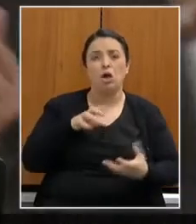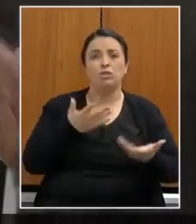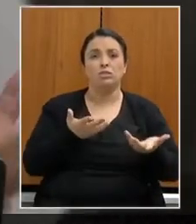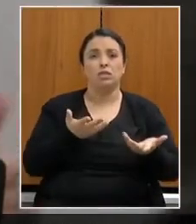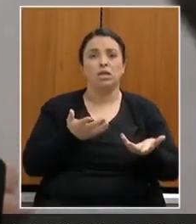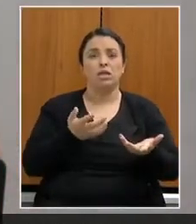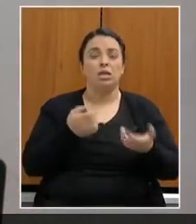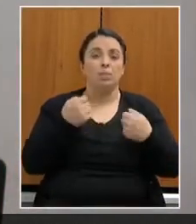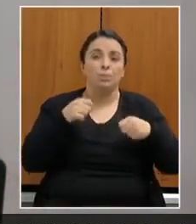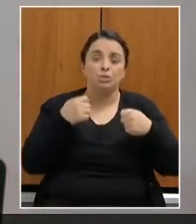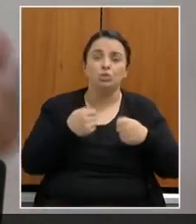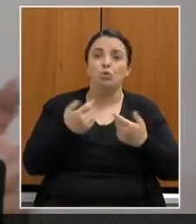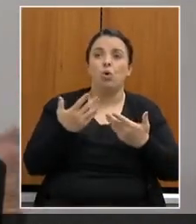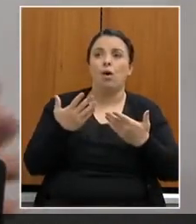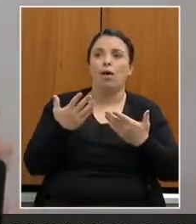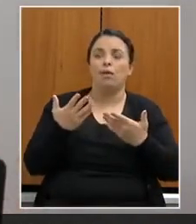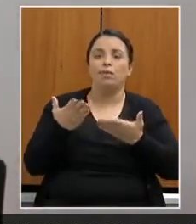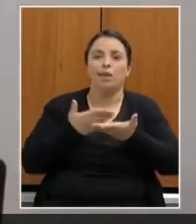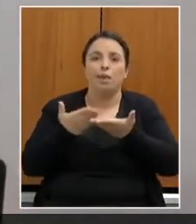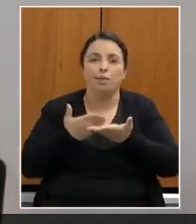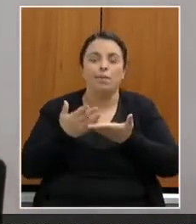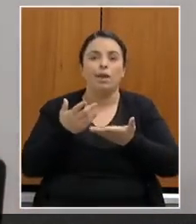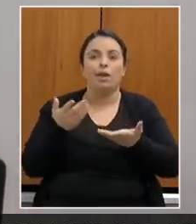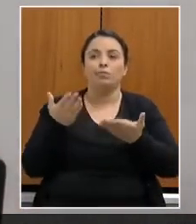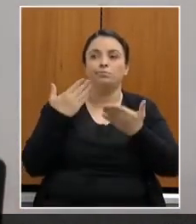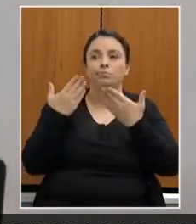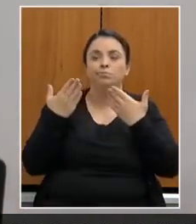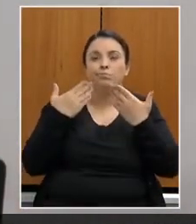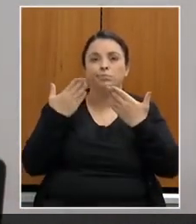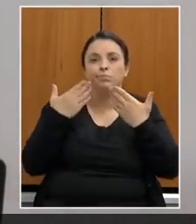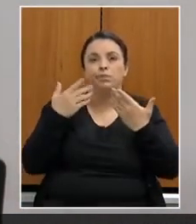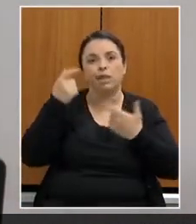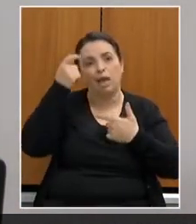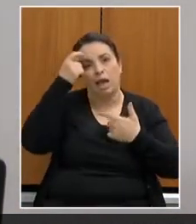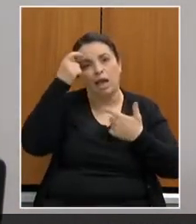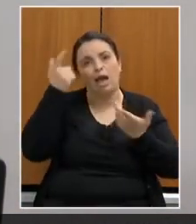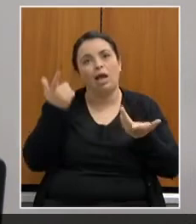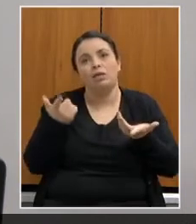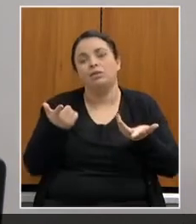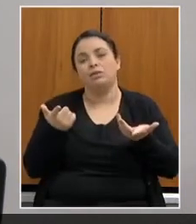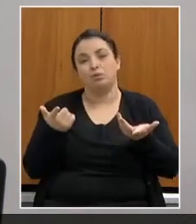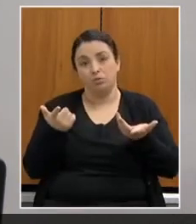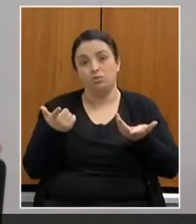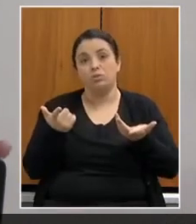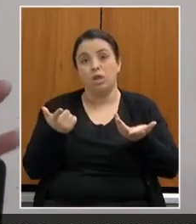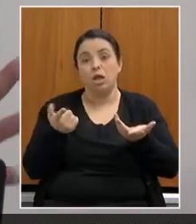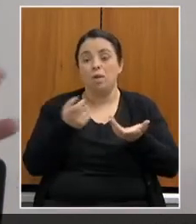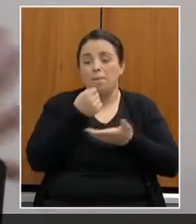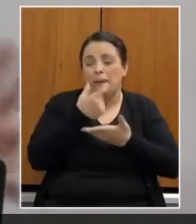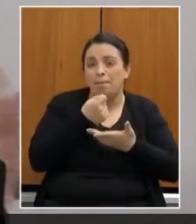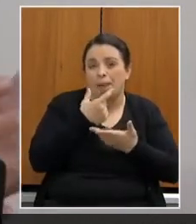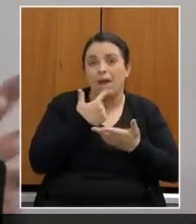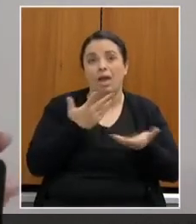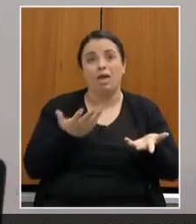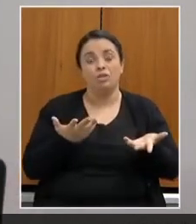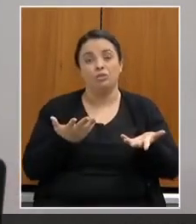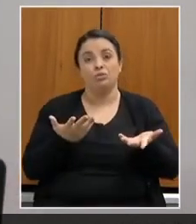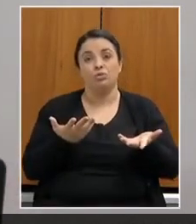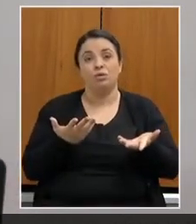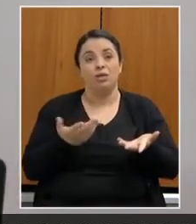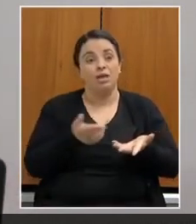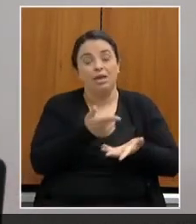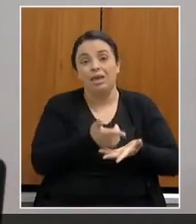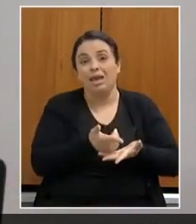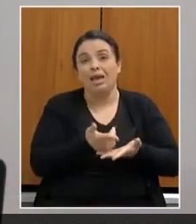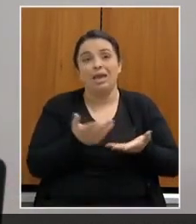consultas psiquiátricas, medicamentos psiquiátricos. E hoje eles estão sendo mantidos à base